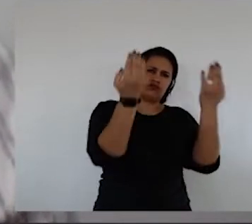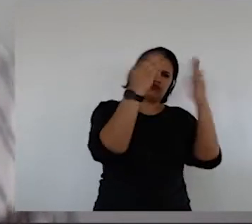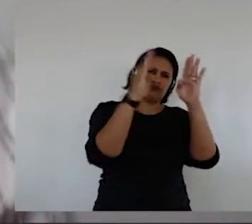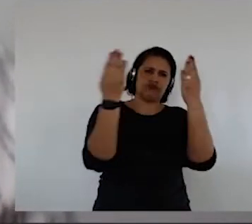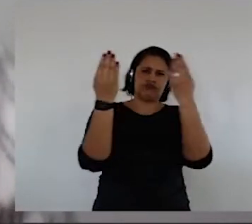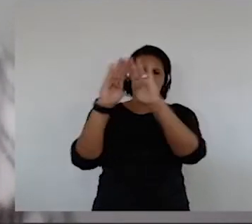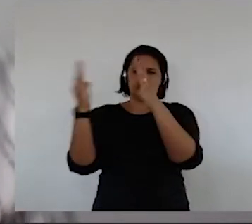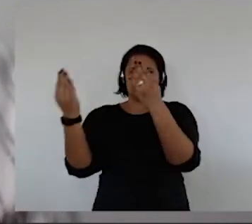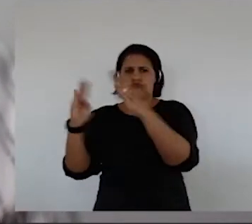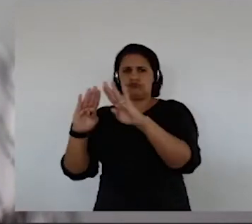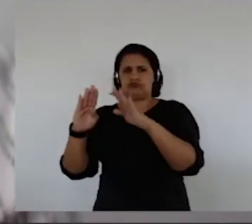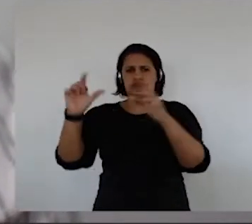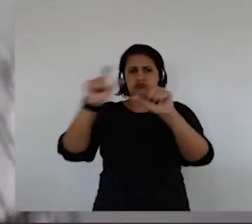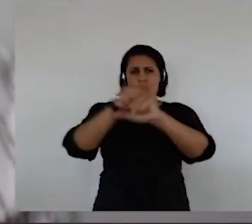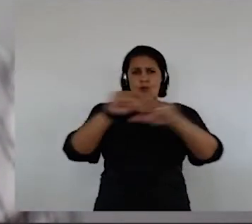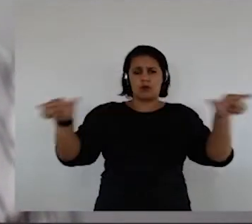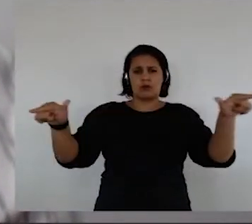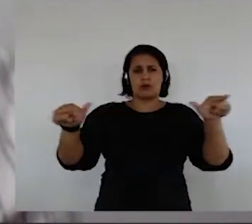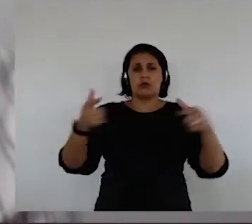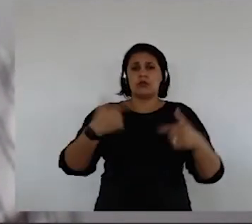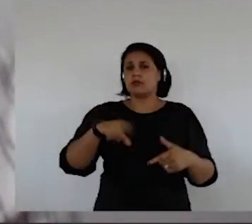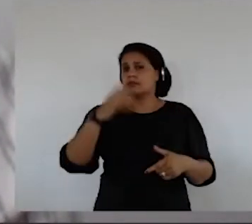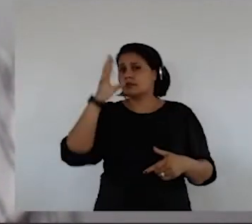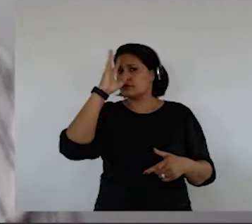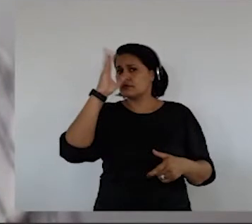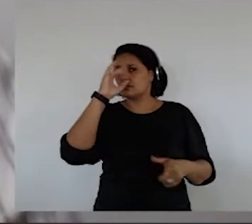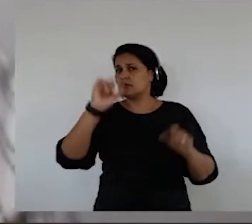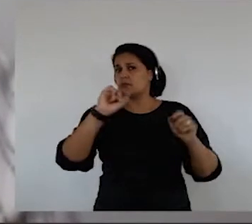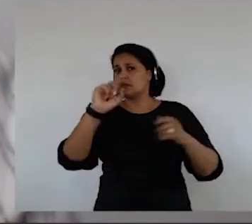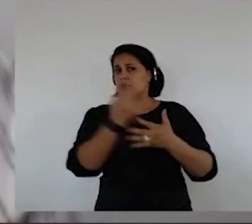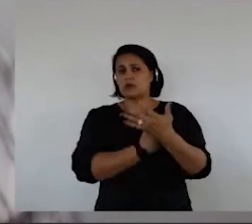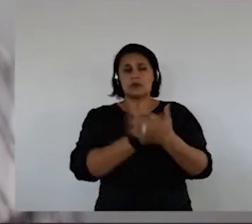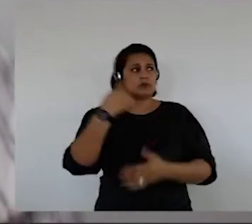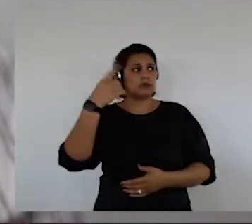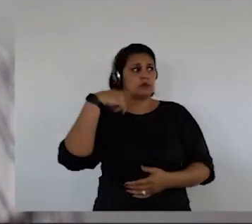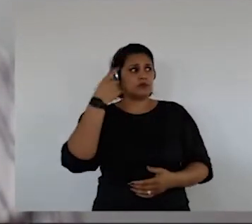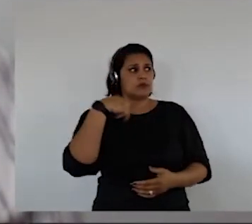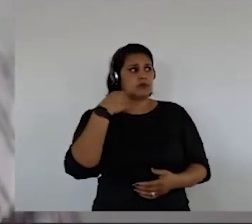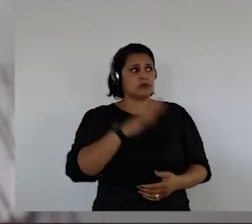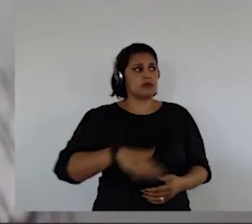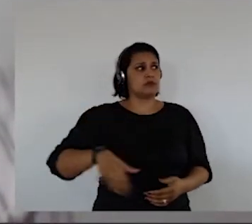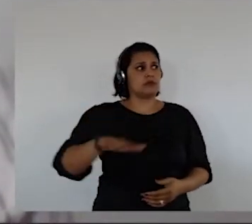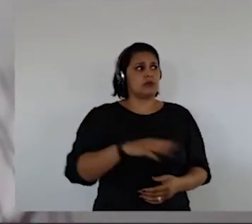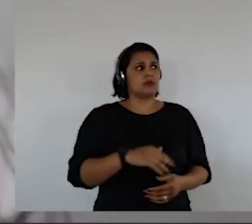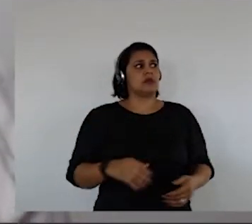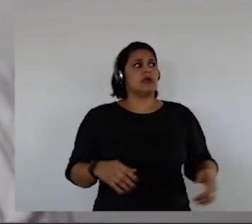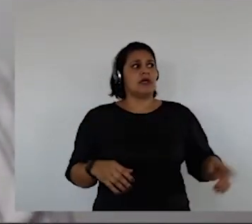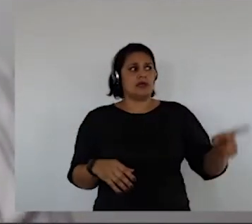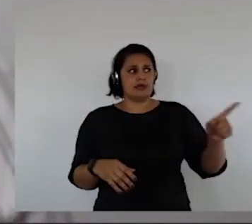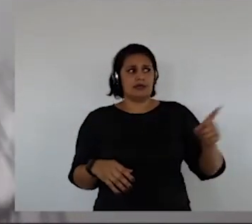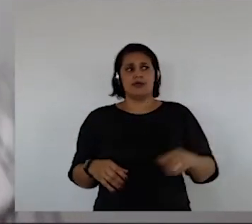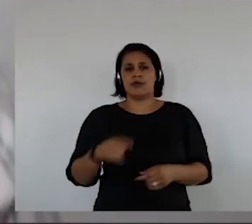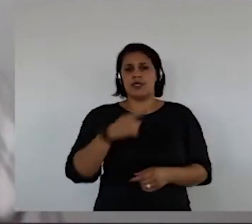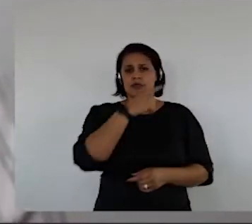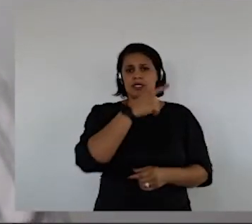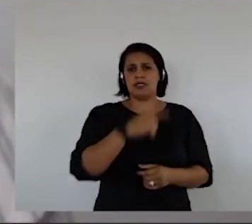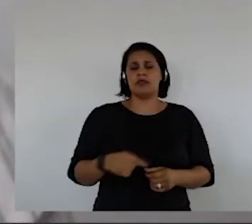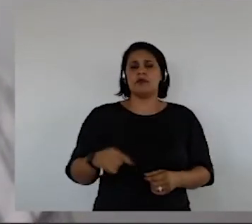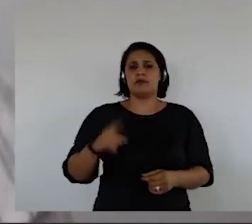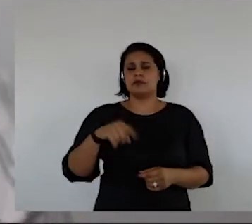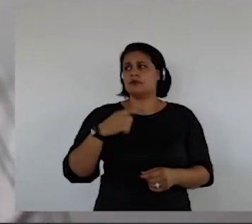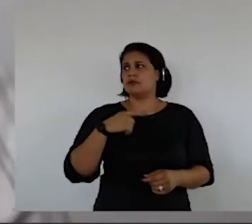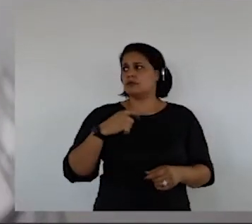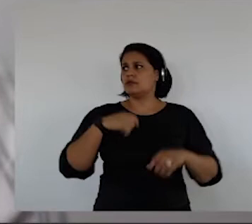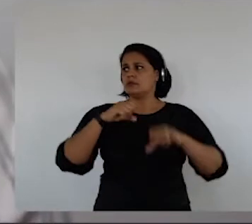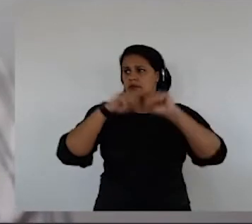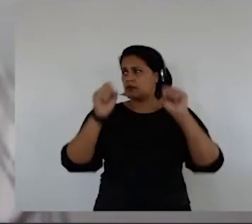inteiros. Imaginemos o que está acontecendo com a nossa advocacia de bairro, né? Com o isolamento social e a necessidade de manter o sistema de